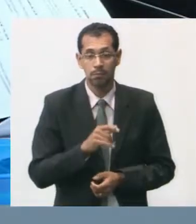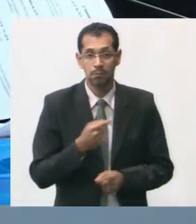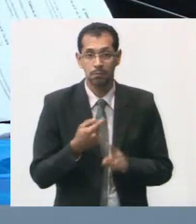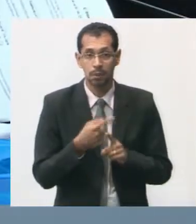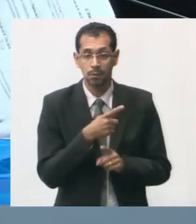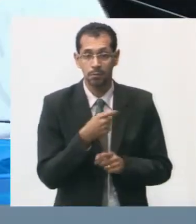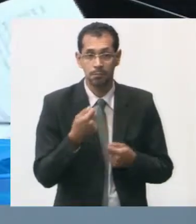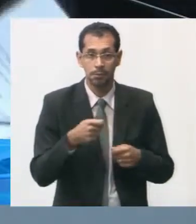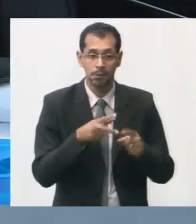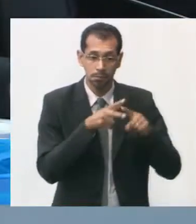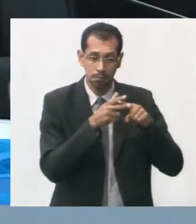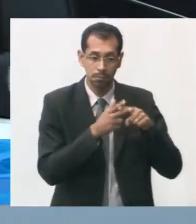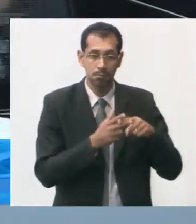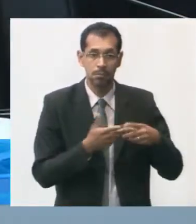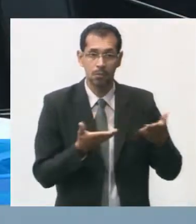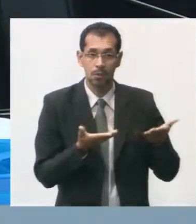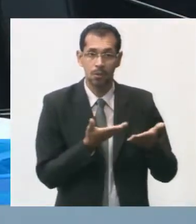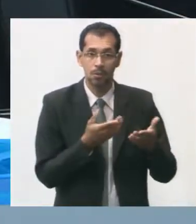presidente,